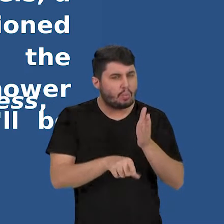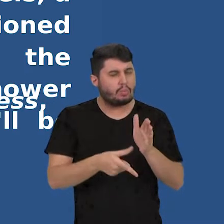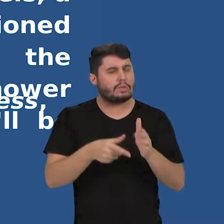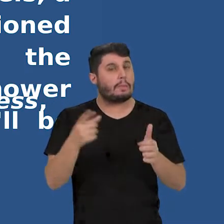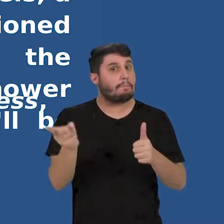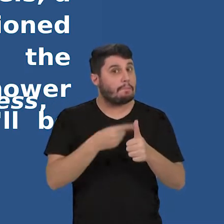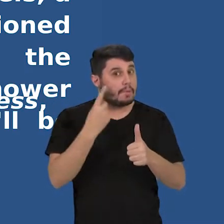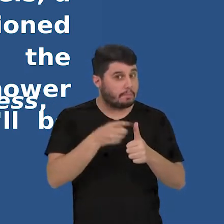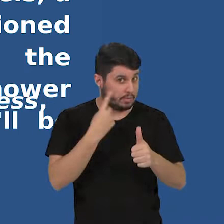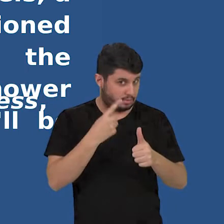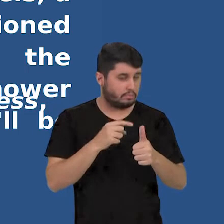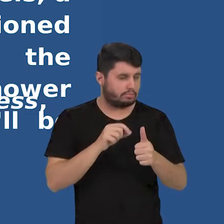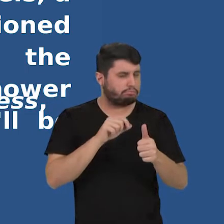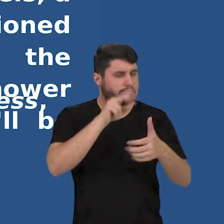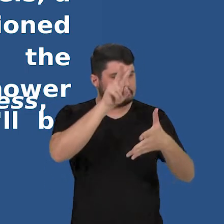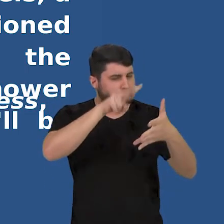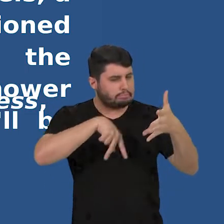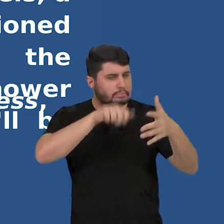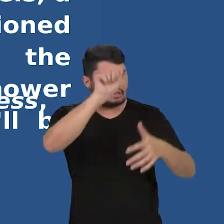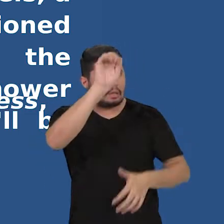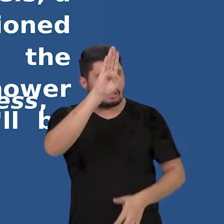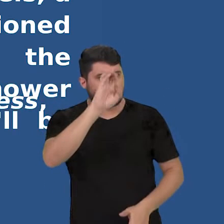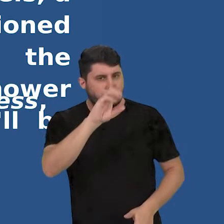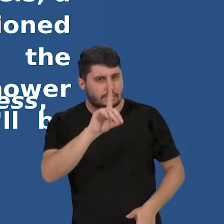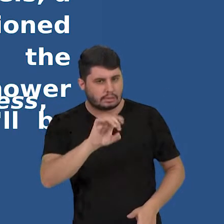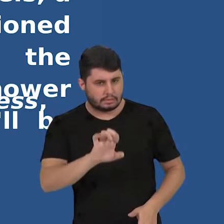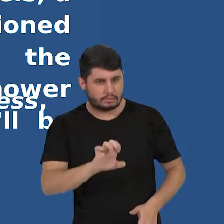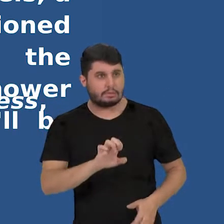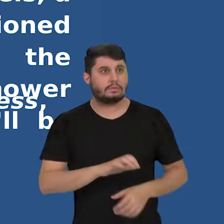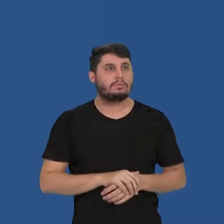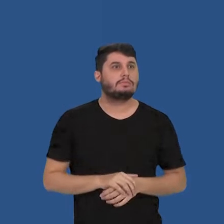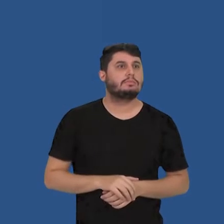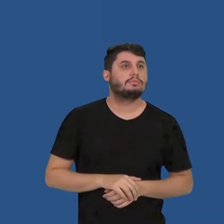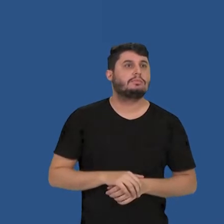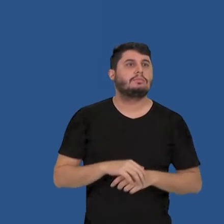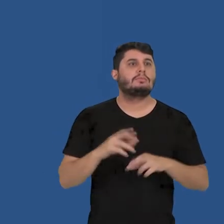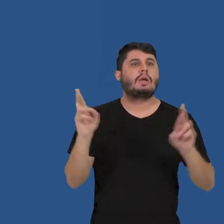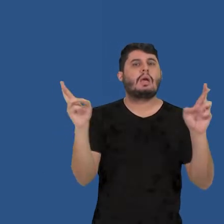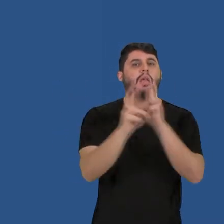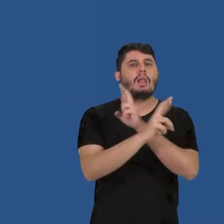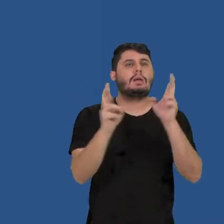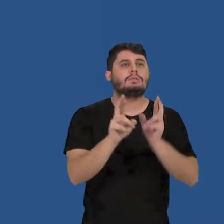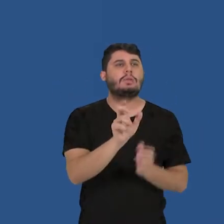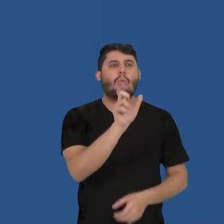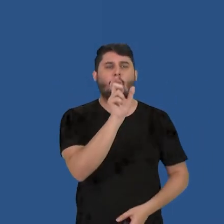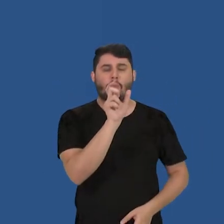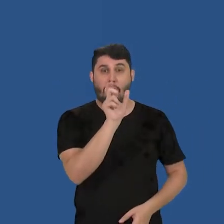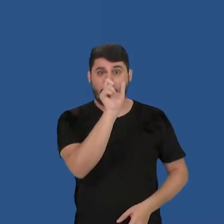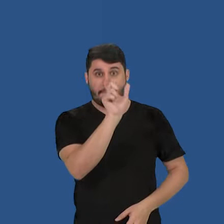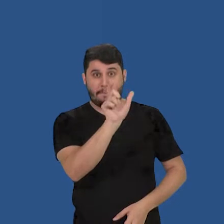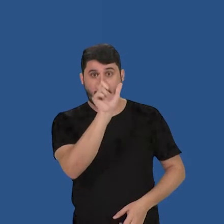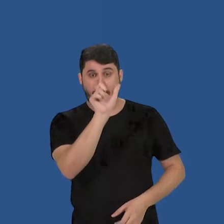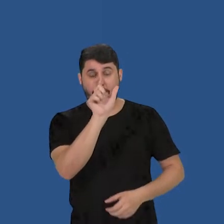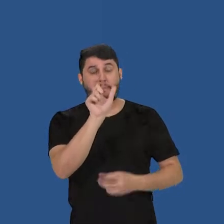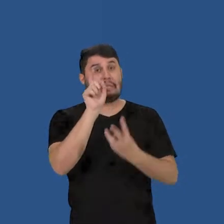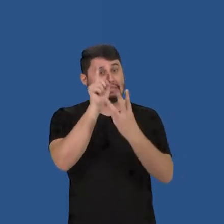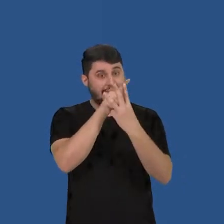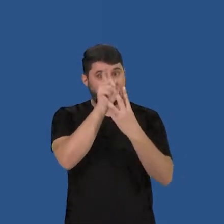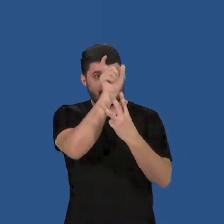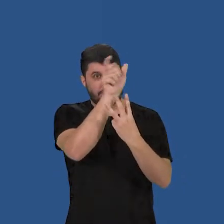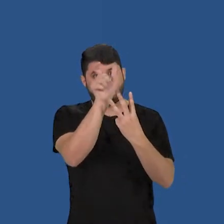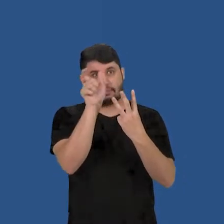fala. Então, tem aqui, ó. A relação dos vocábulos, e tem três vocábulos aqui, né? Shower, buzz e homeless. No texto, refere-se